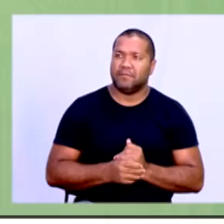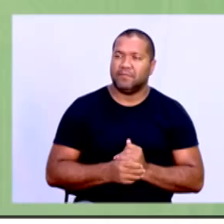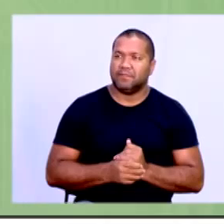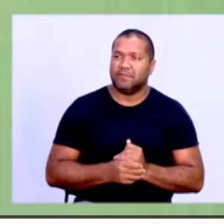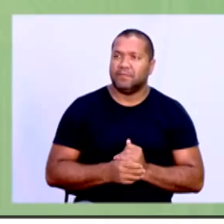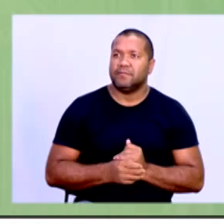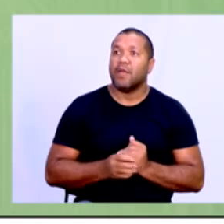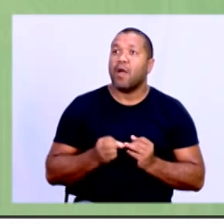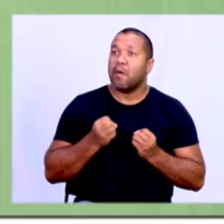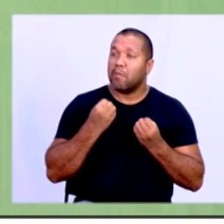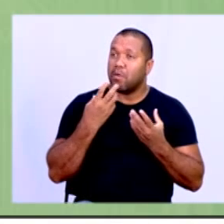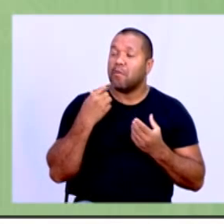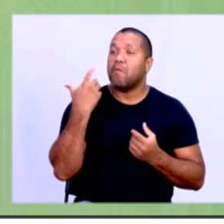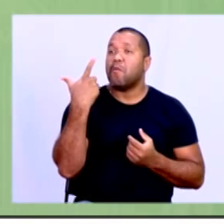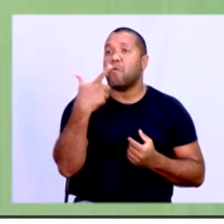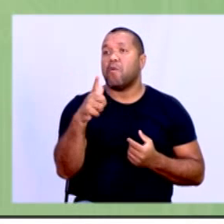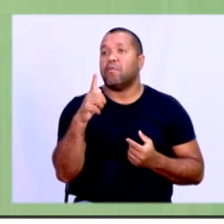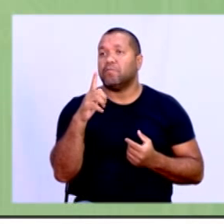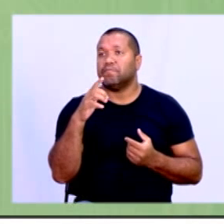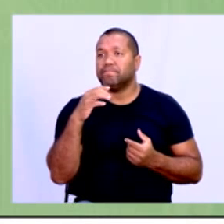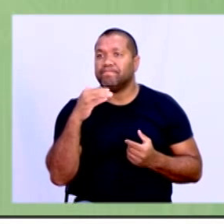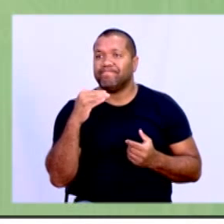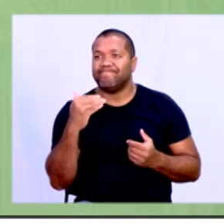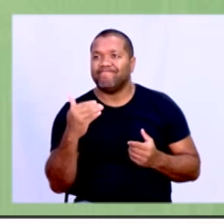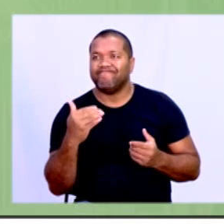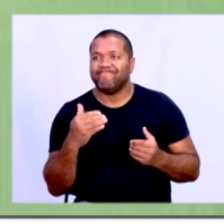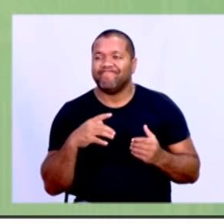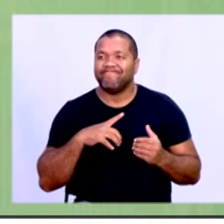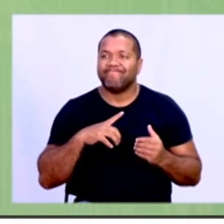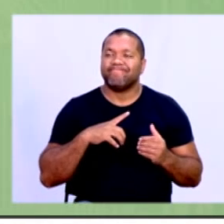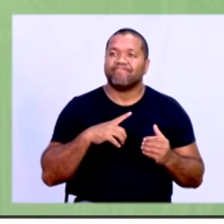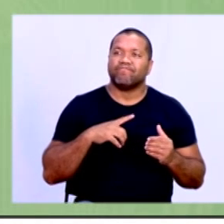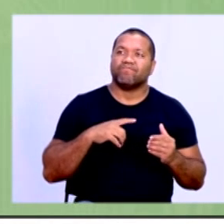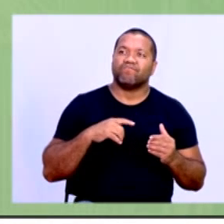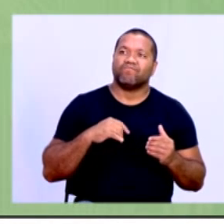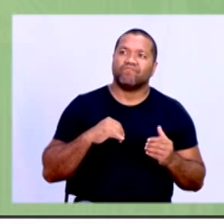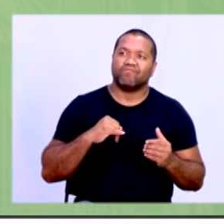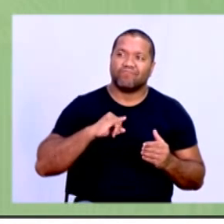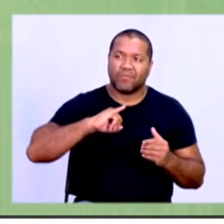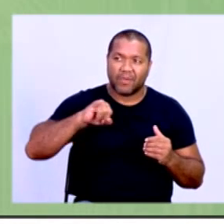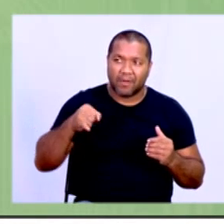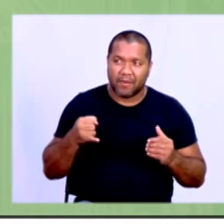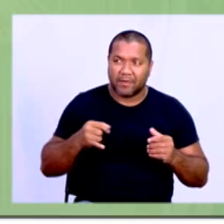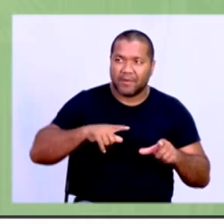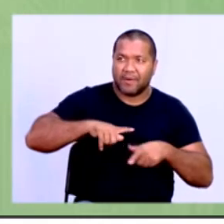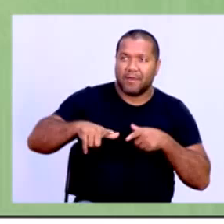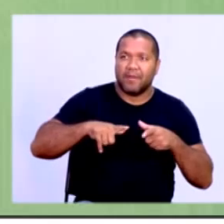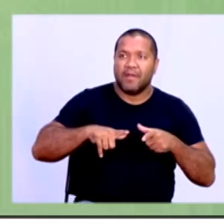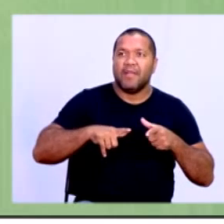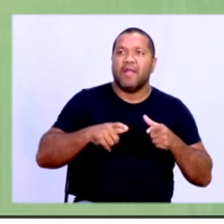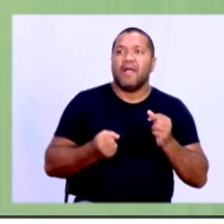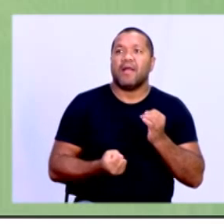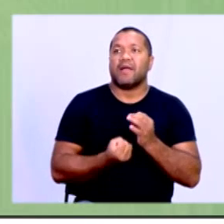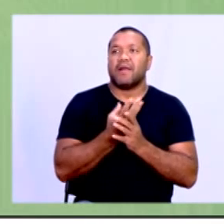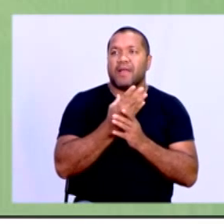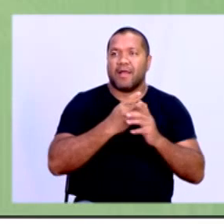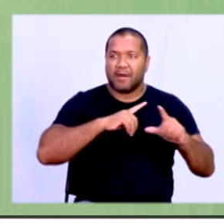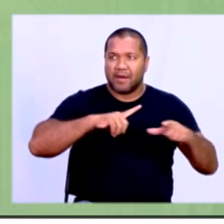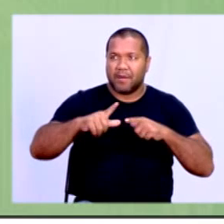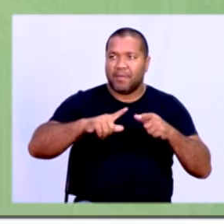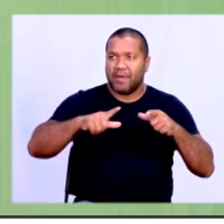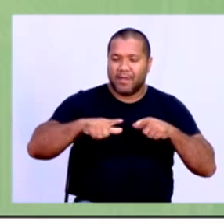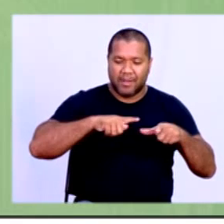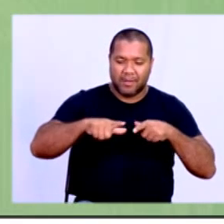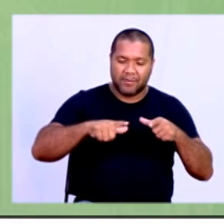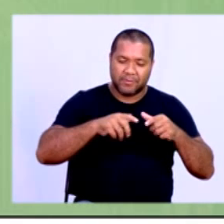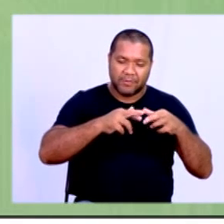Bom, outro benefício, elaborar tarefas divididas entre modelos, visões e controladores faz